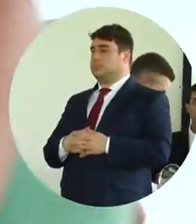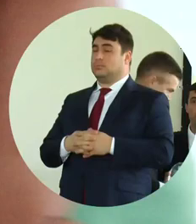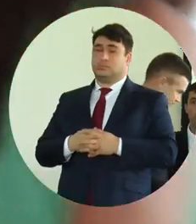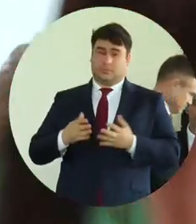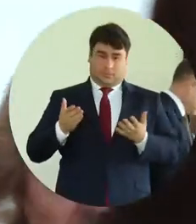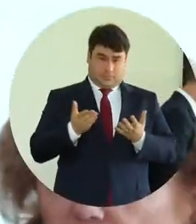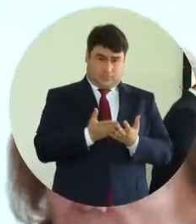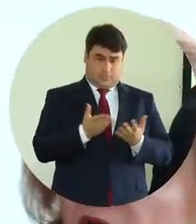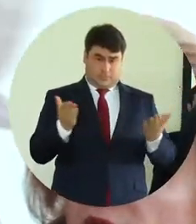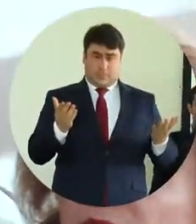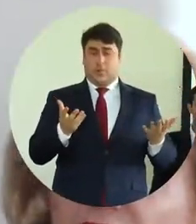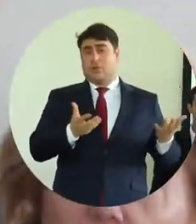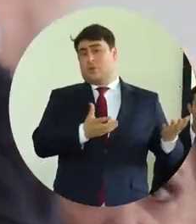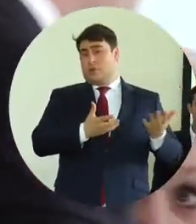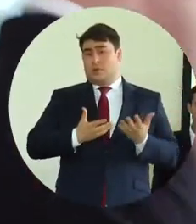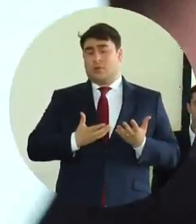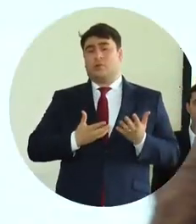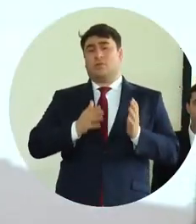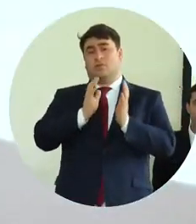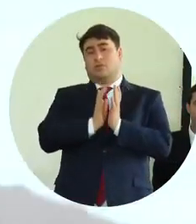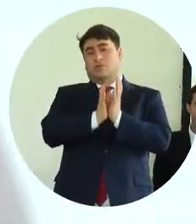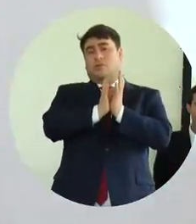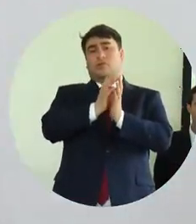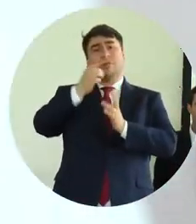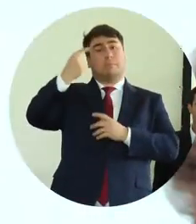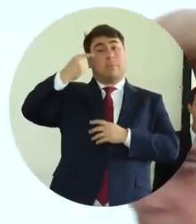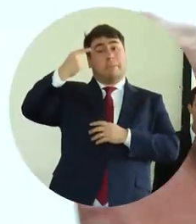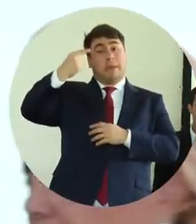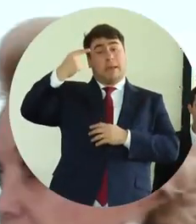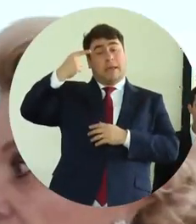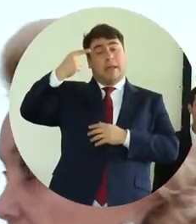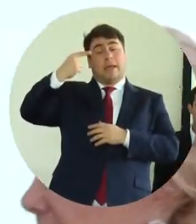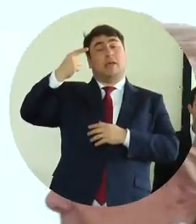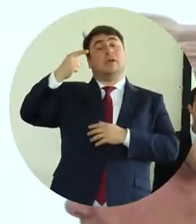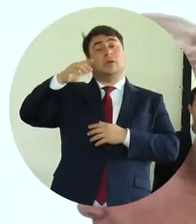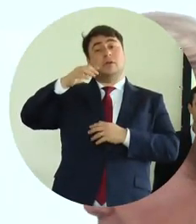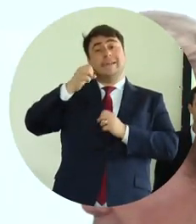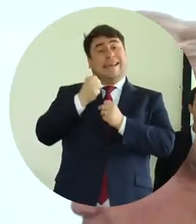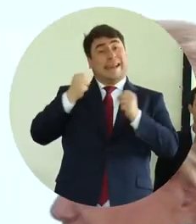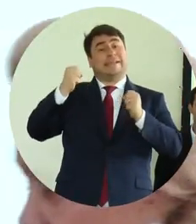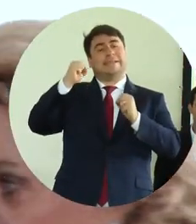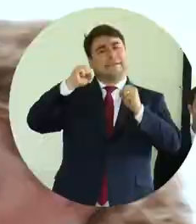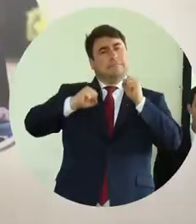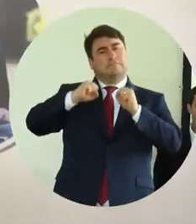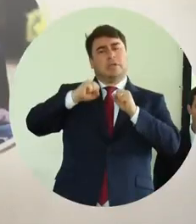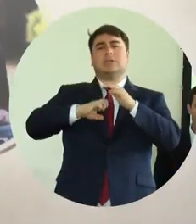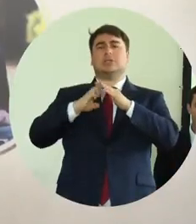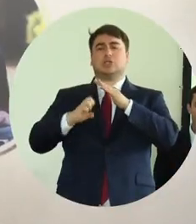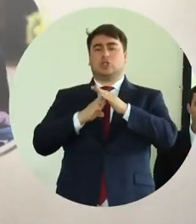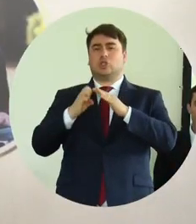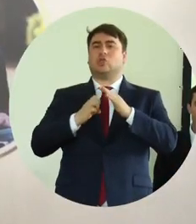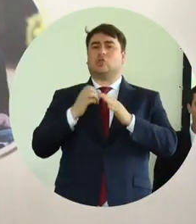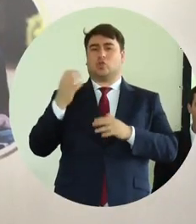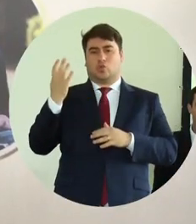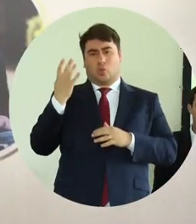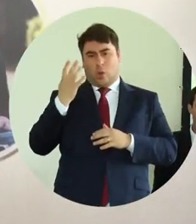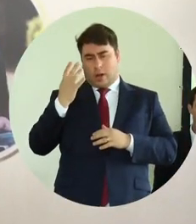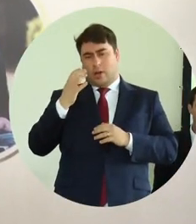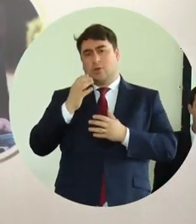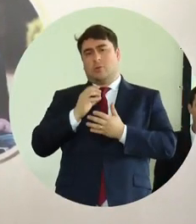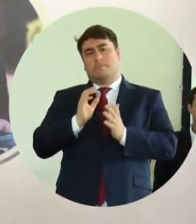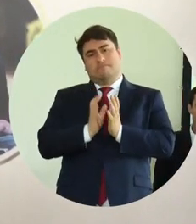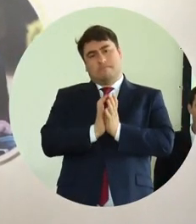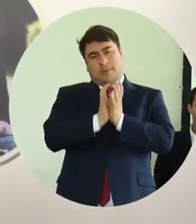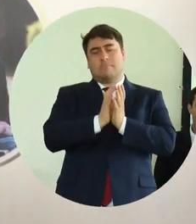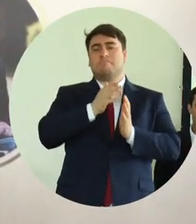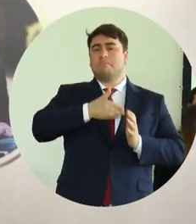Senhoras e senhores, para receber o troféu de primeiro lugar na categoria Grandes Empresas, no 4º Prêmio Melhores Empresas